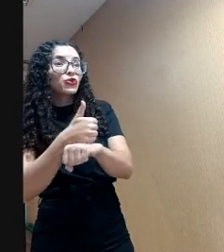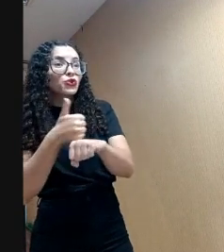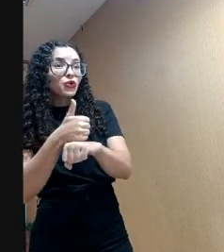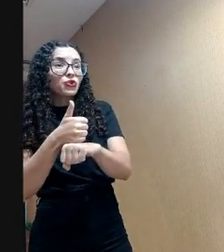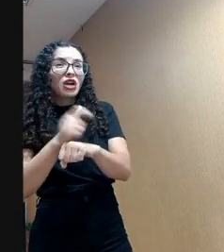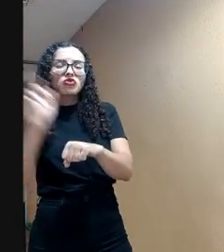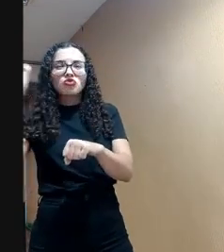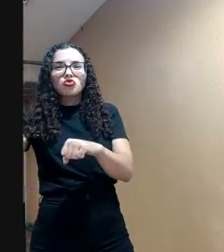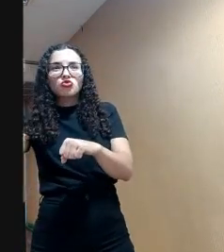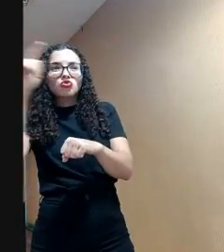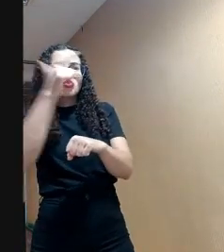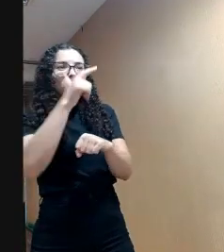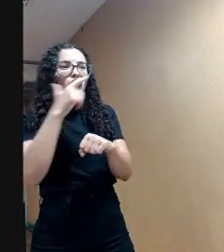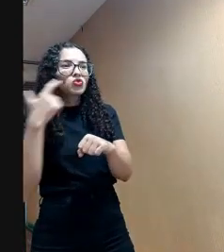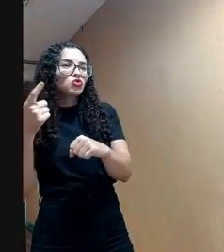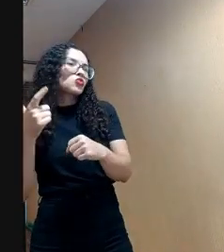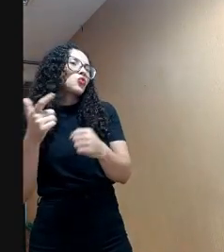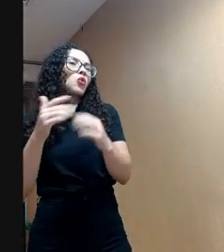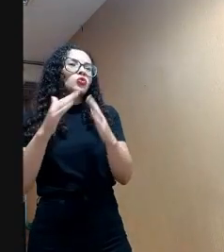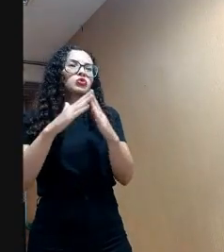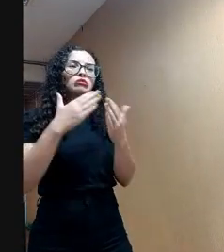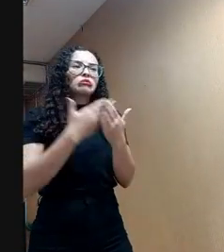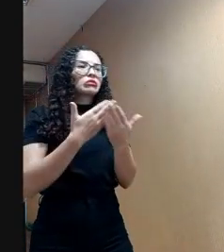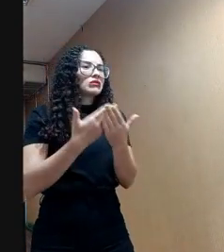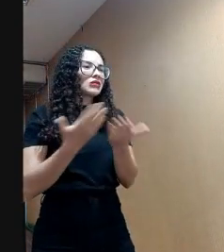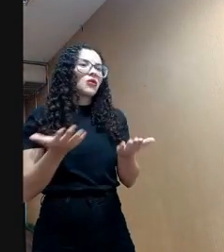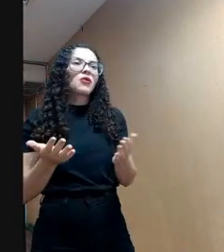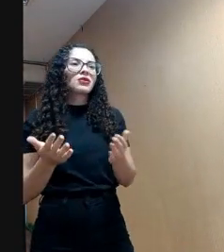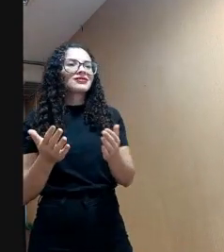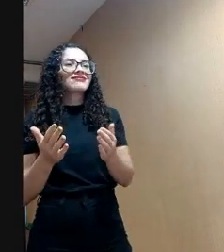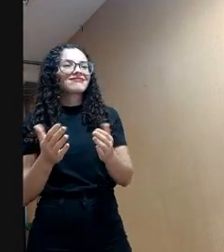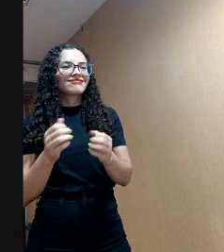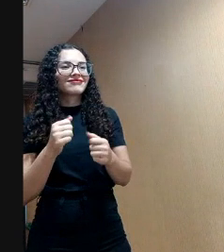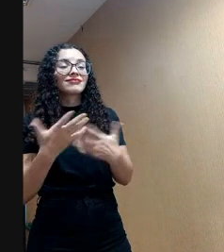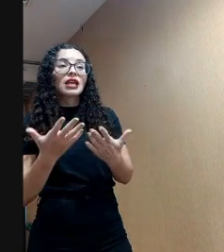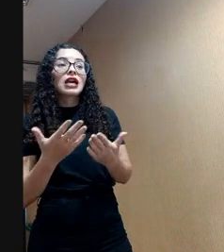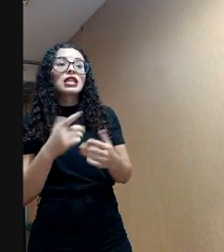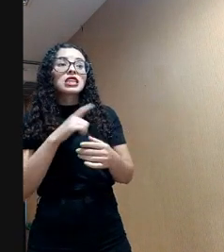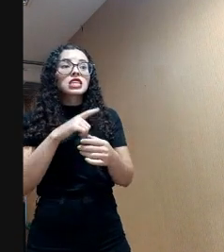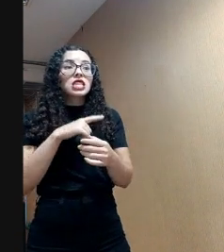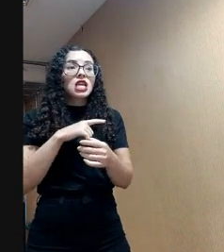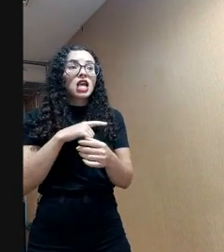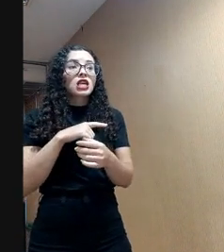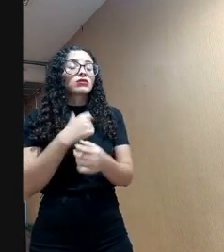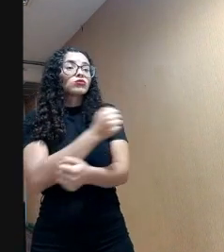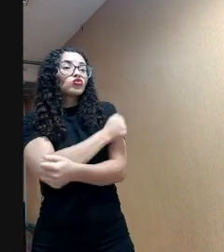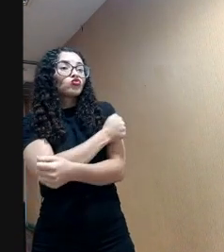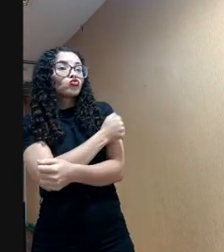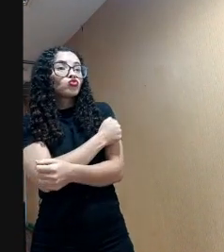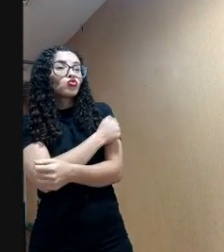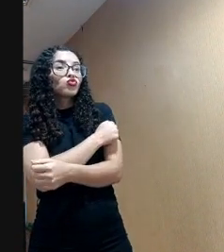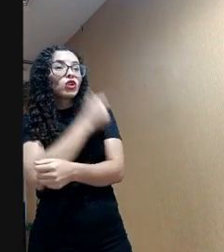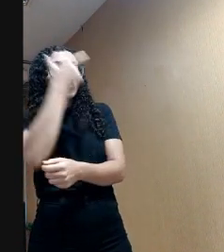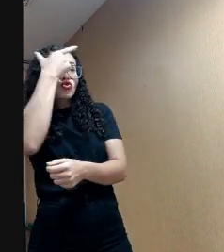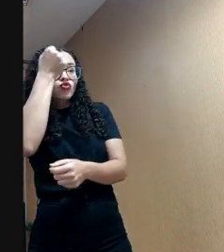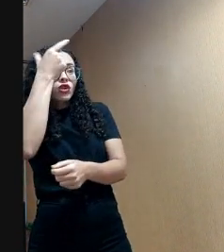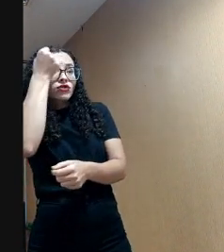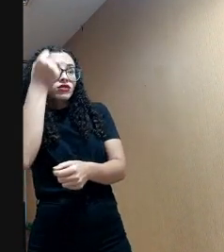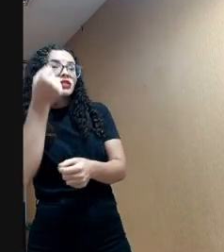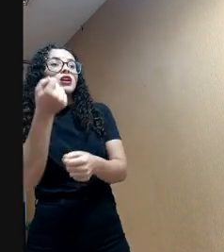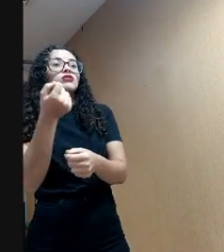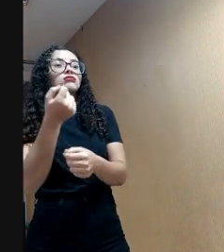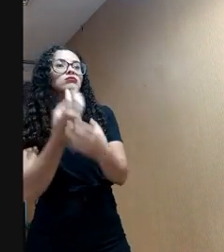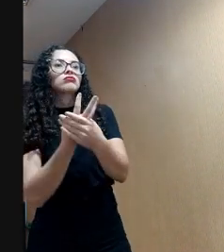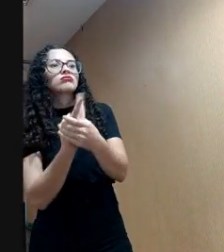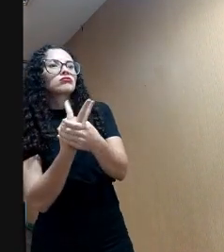evento, né? Nós temos estudantes das Universidade Federal, de Pernambuco, do